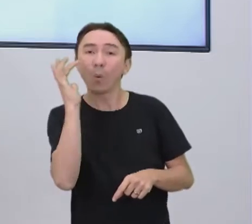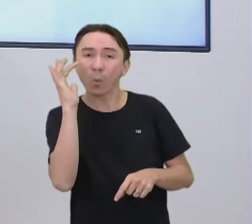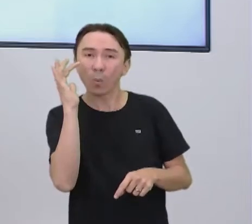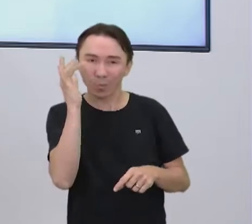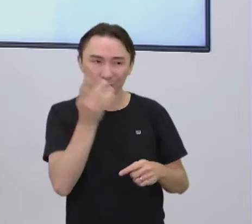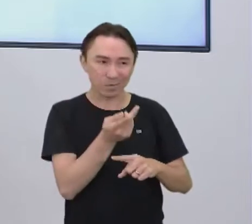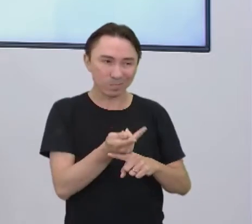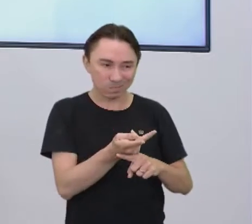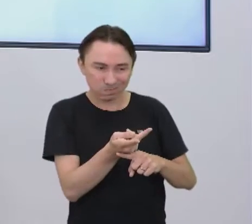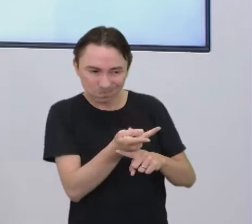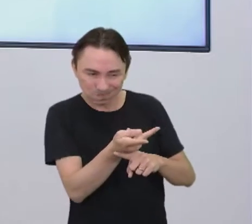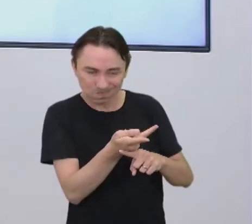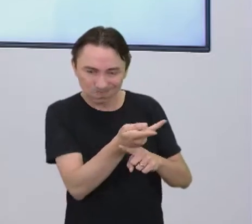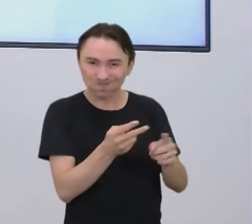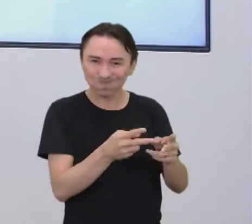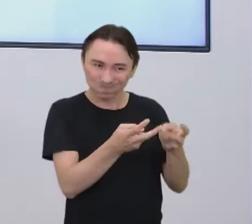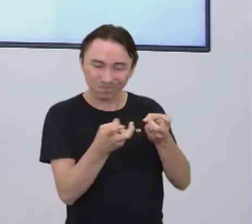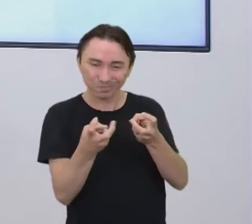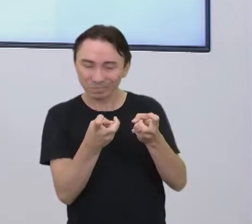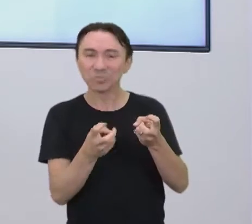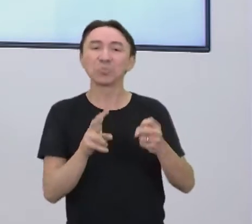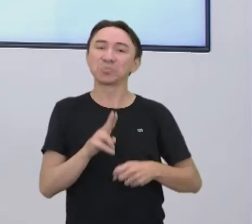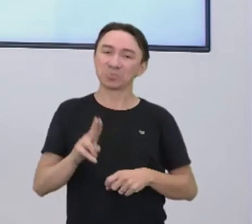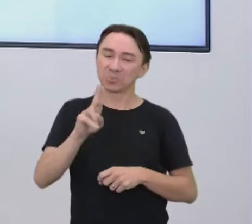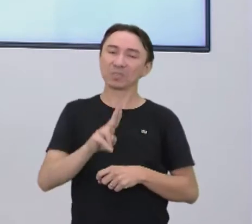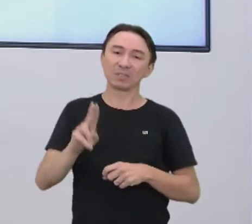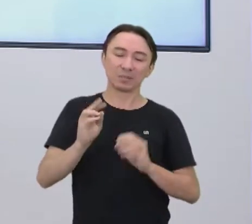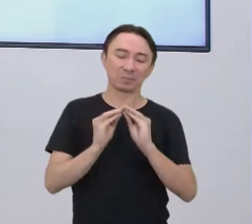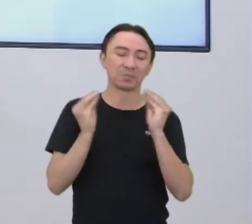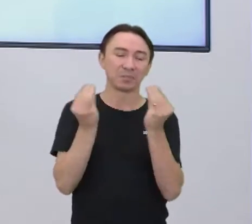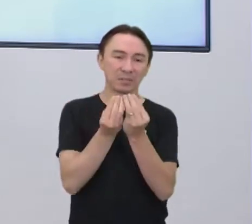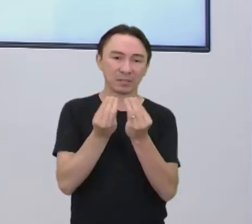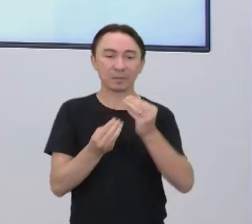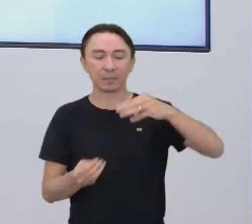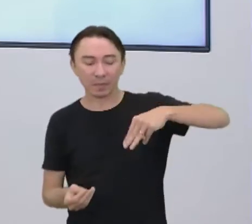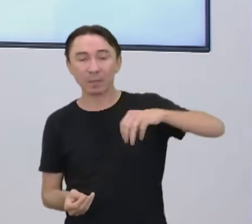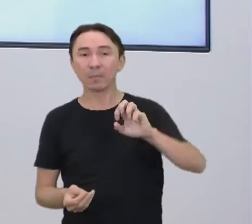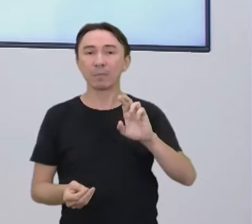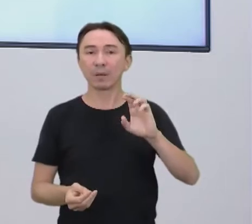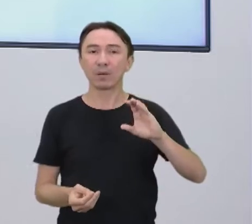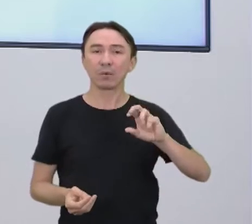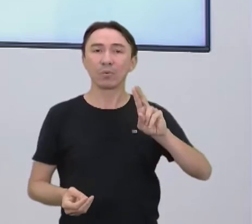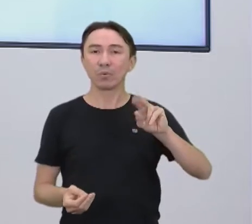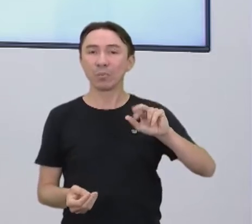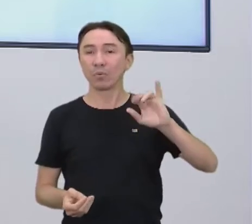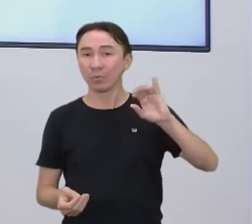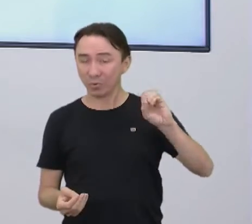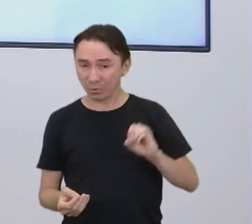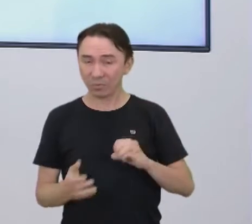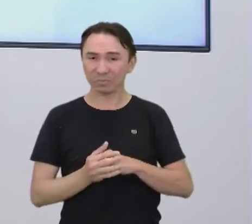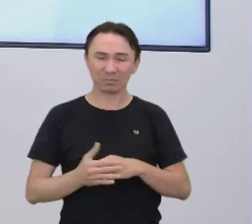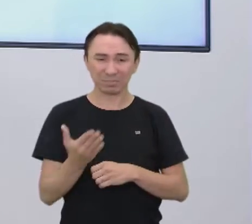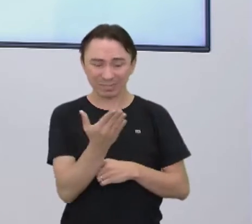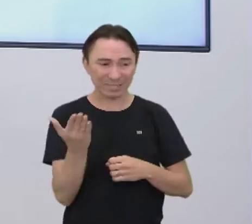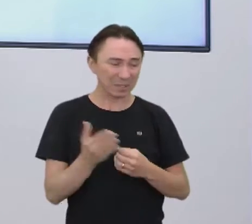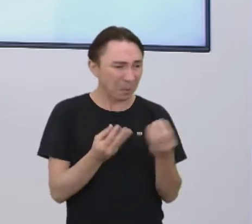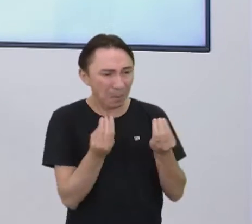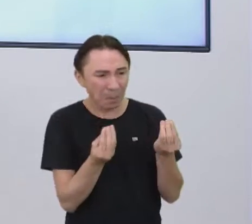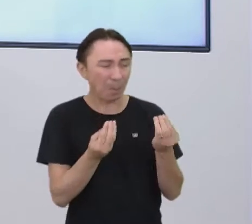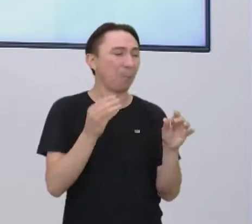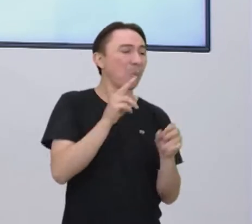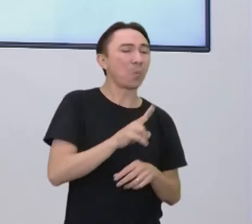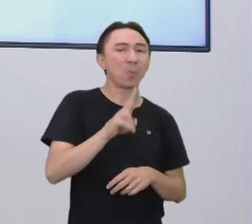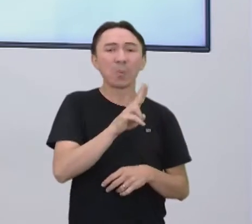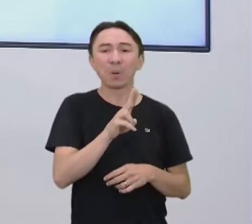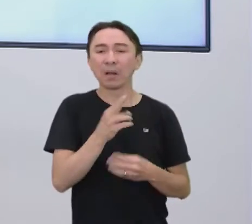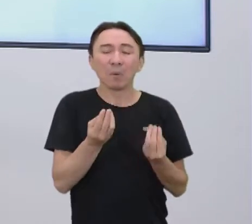utilizam mercúrio ali no garimpo, tá? Aí vocês pesquisam depois, se vocês quiserem entender um pouco melhor como é feito o uso desse mercúrio no garimpo